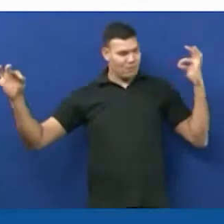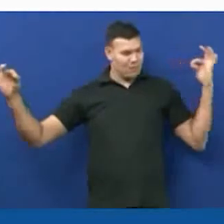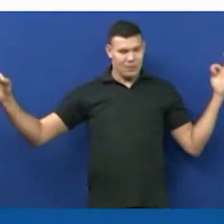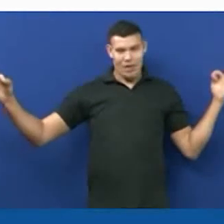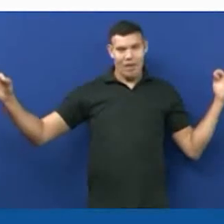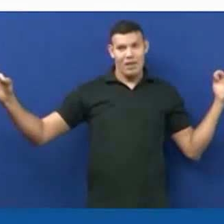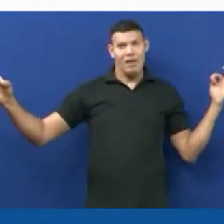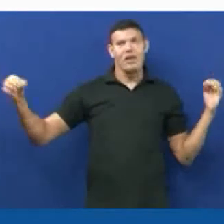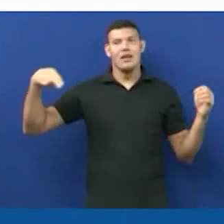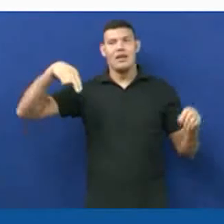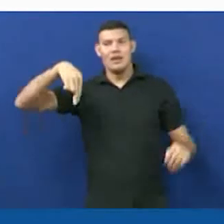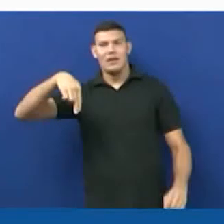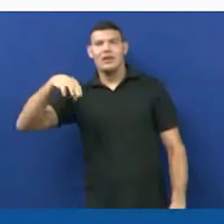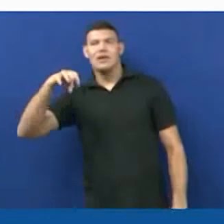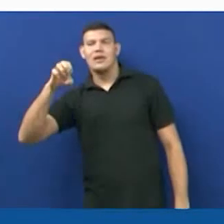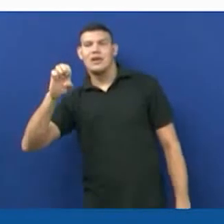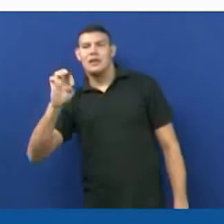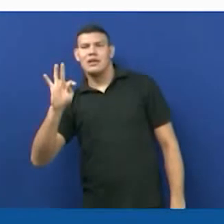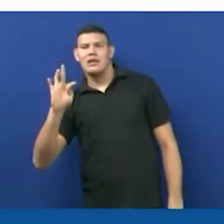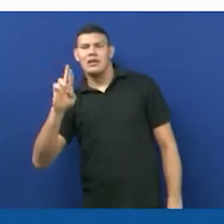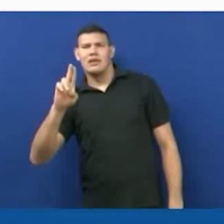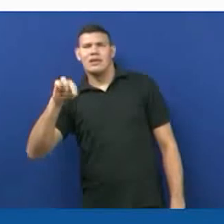é Netuno